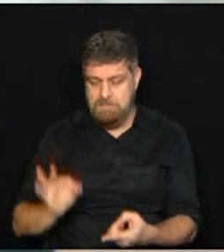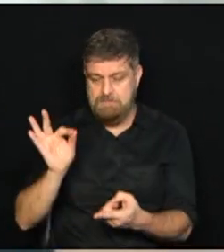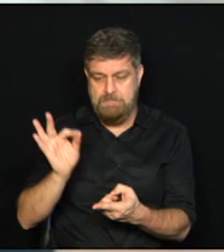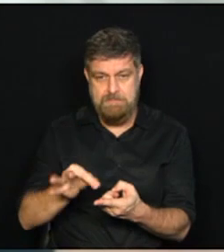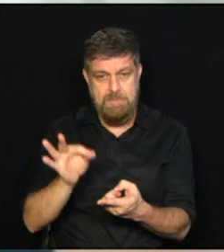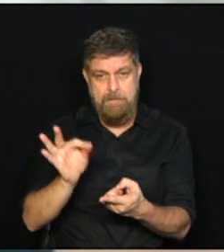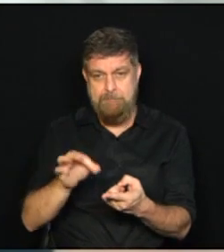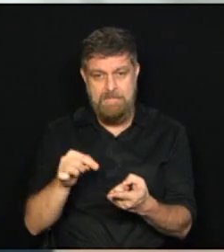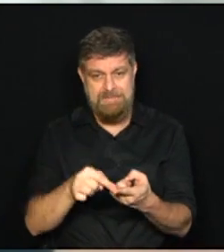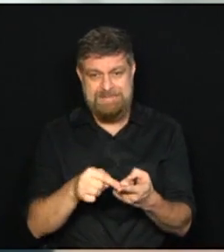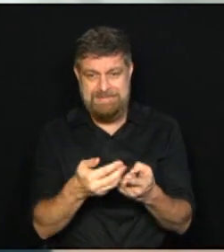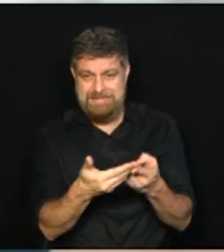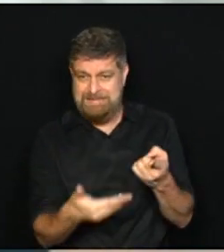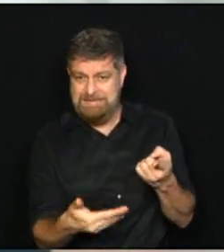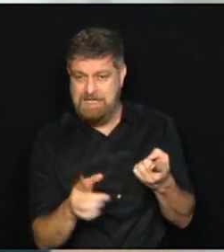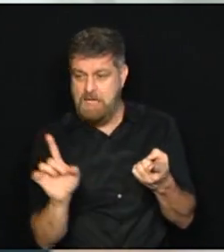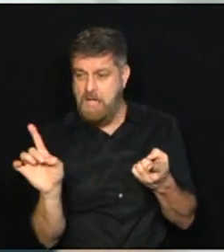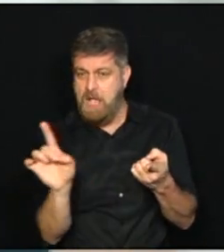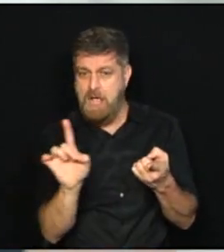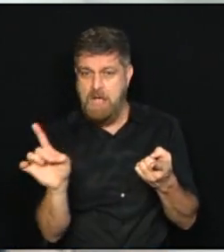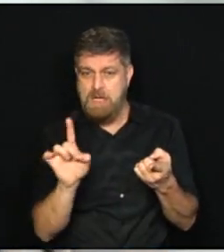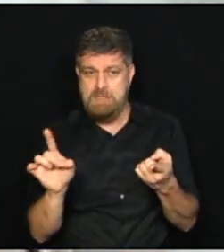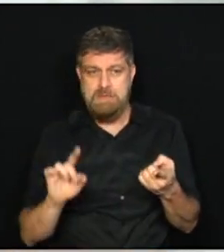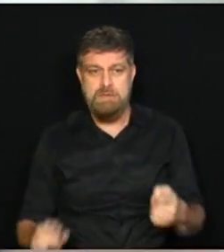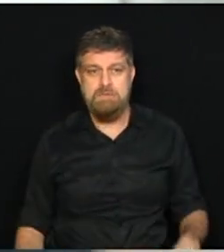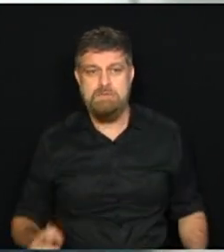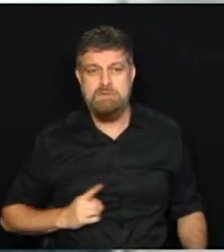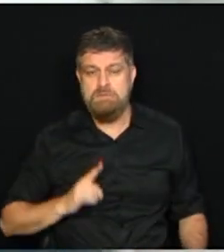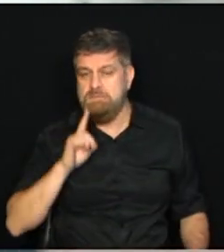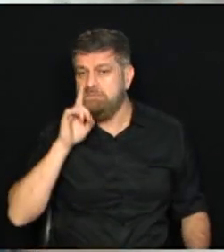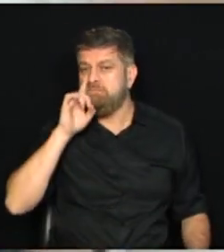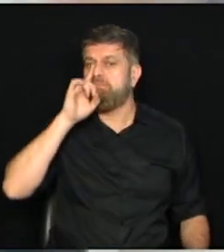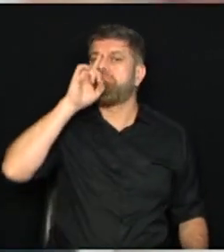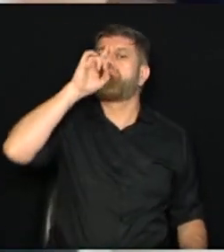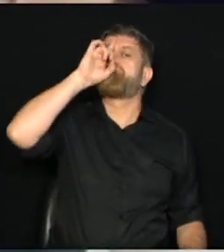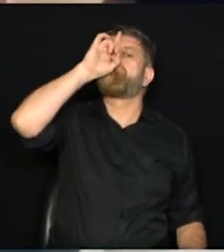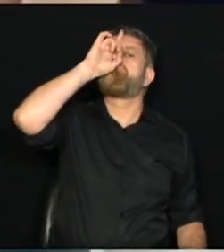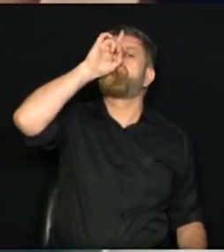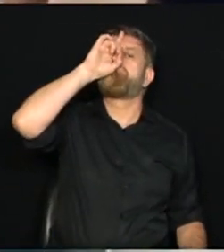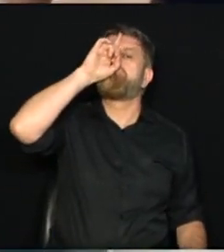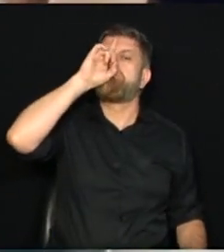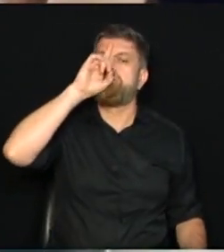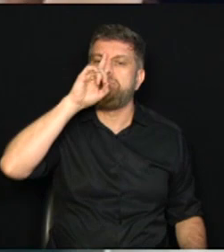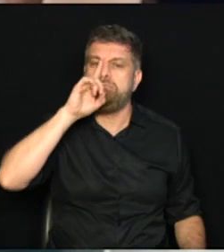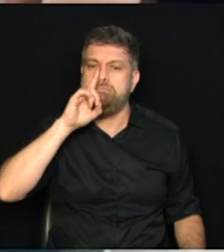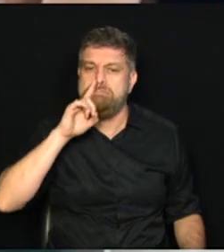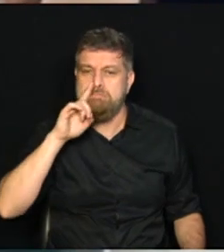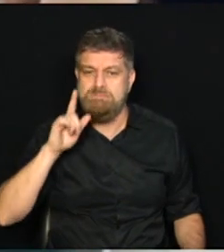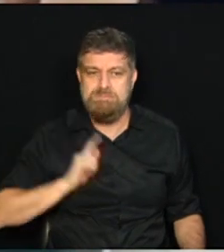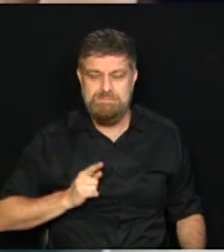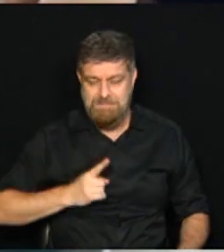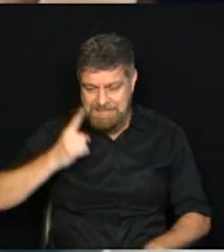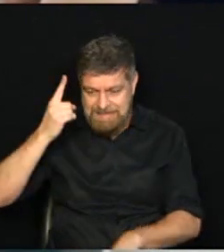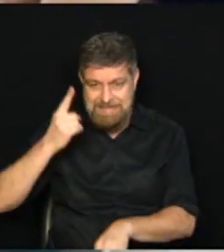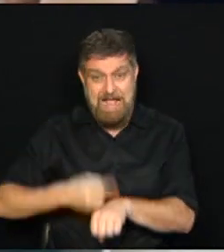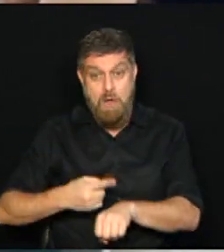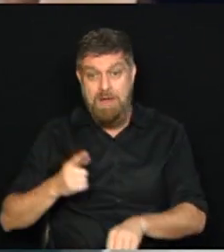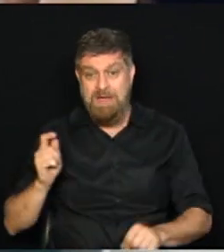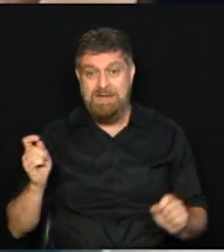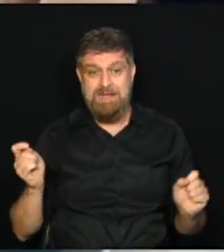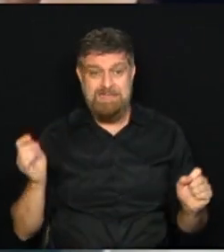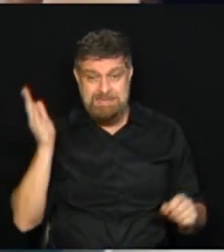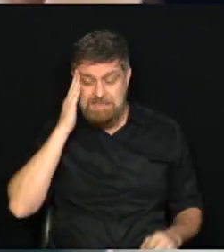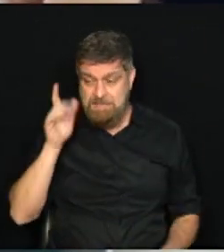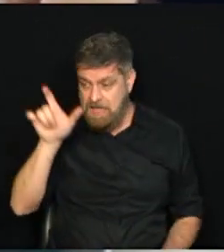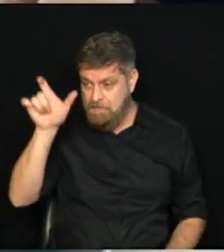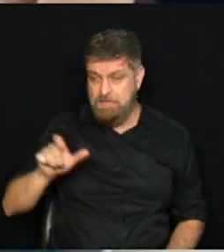a ponta do dedo com sangue, mas suave, respiratório, é um teste que permite que a gente saiba se a pessoa